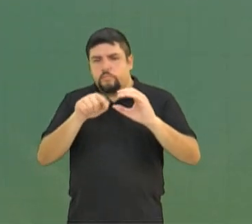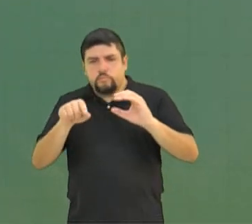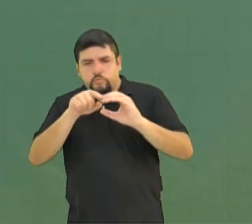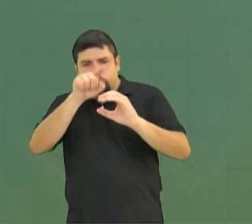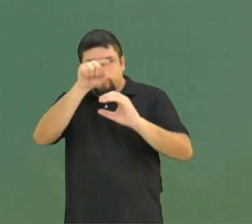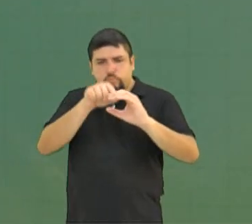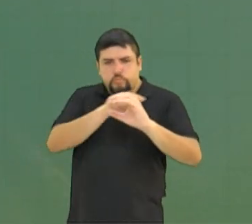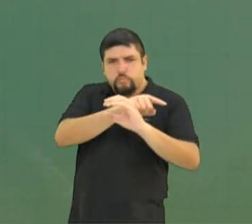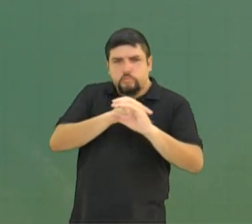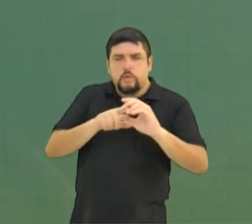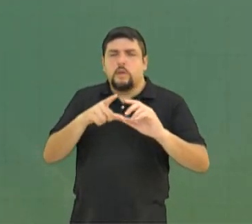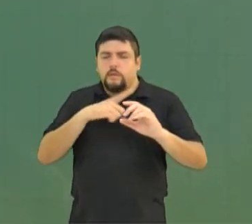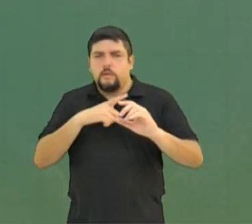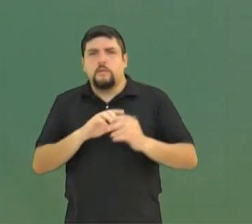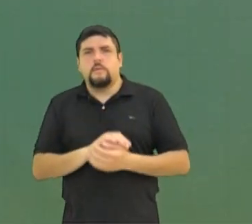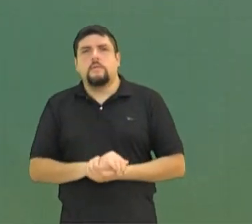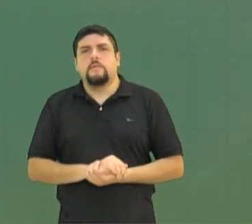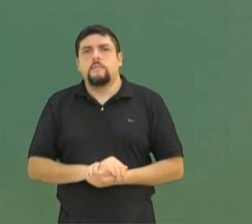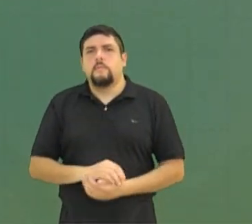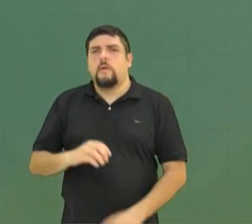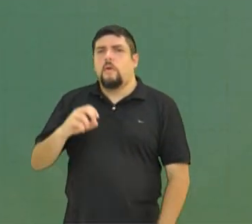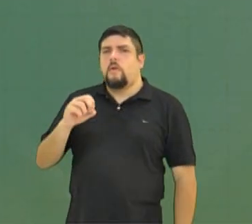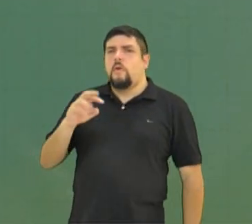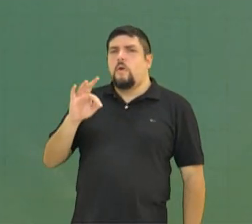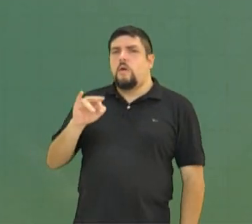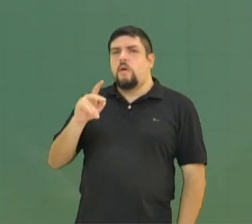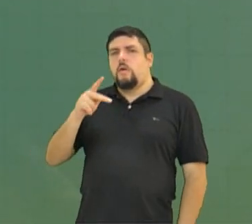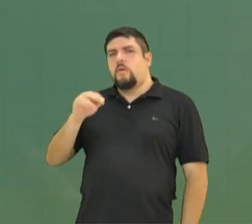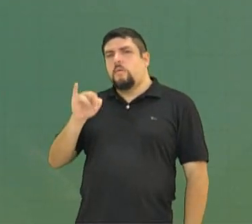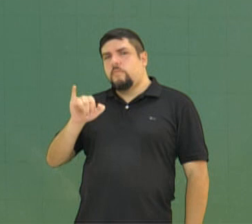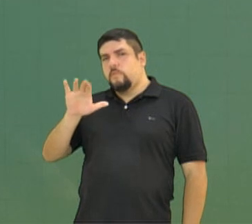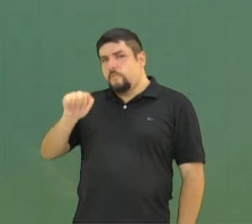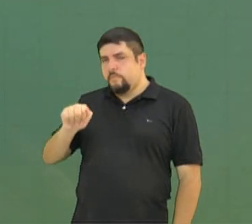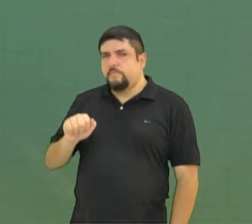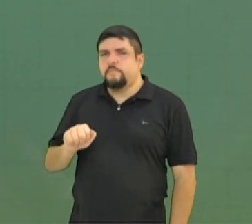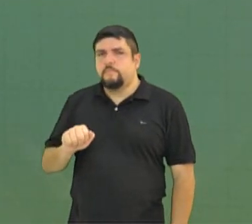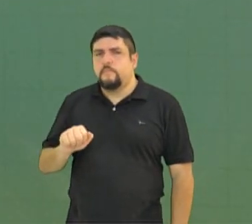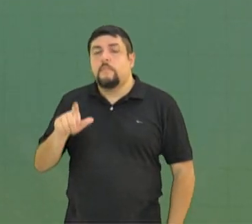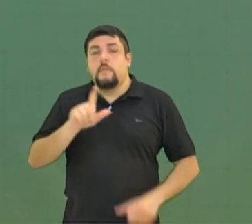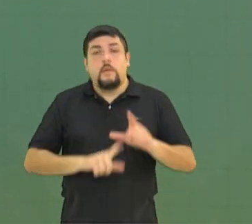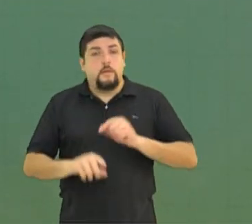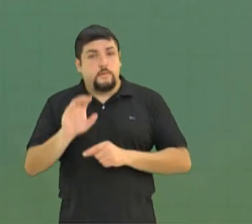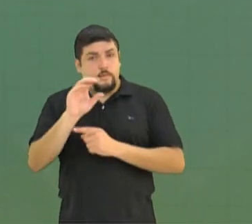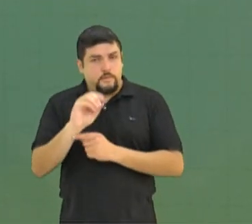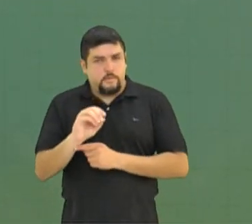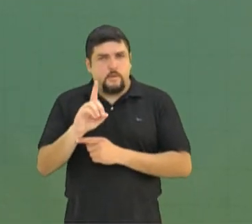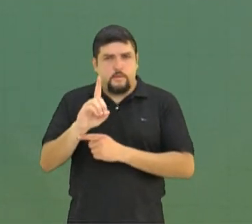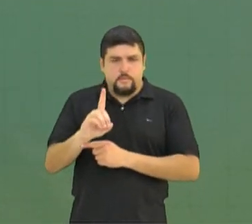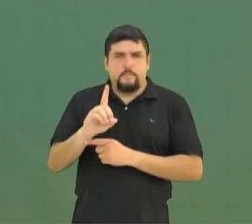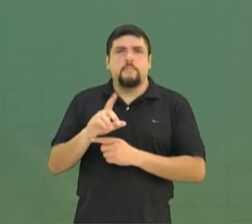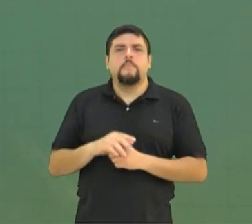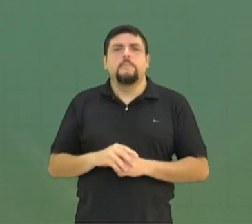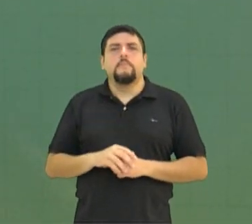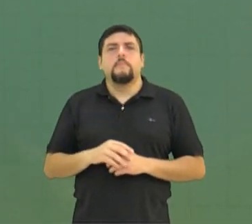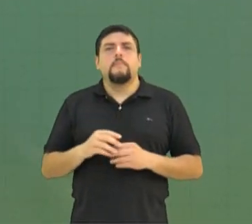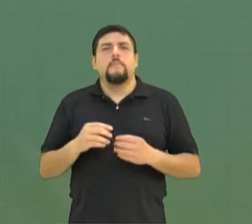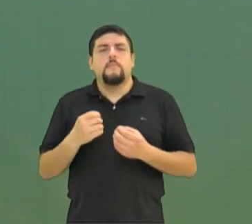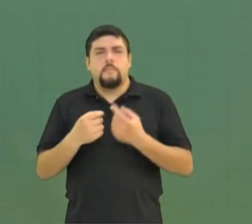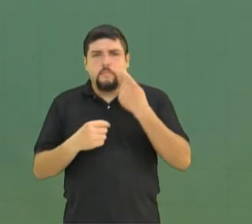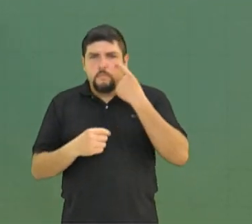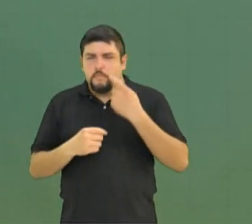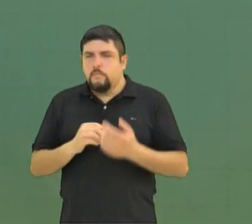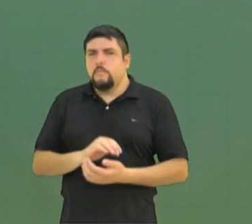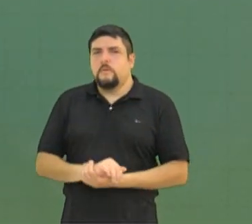isomeria óptica aqui, tá bom? Óptica. Letra D, aqui ó, parece, mas não é, né? Esse